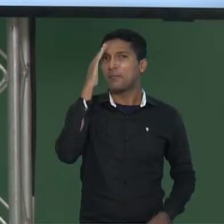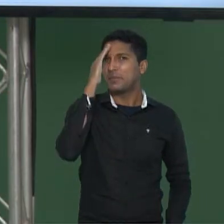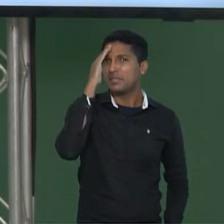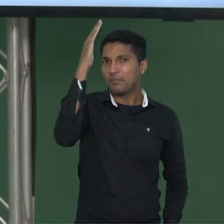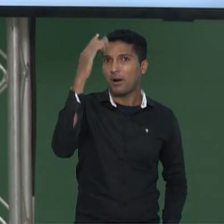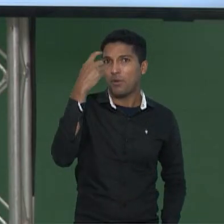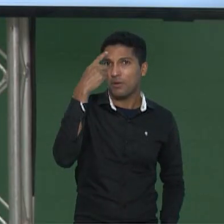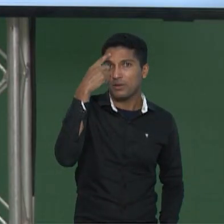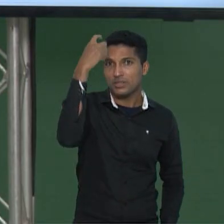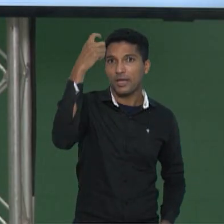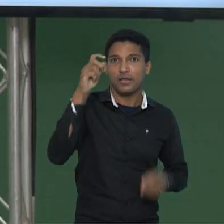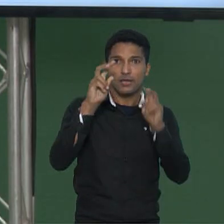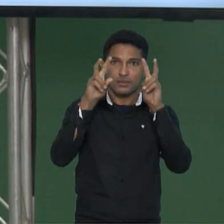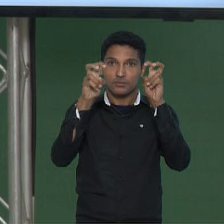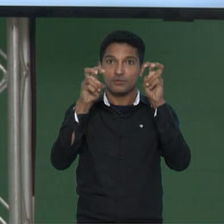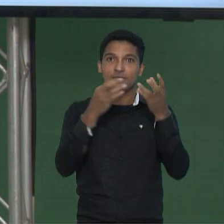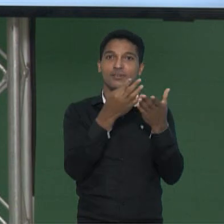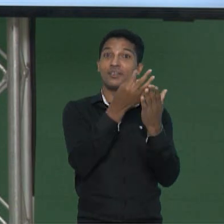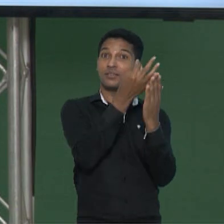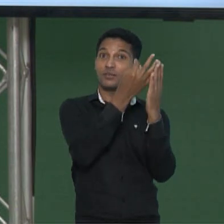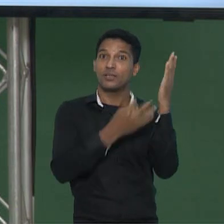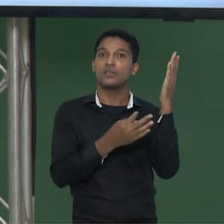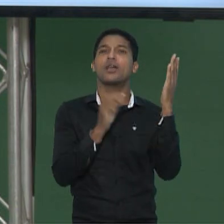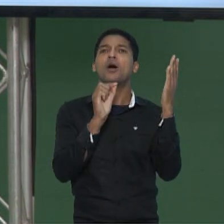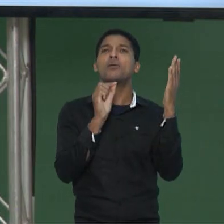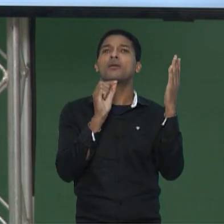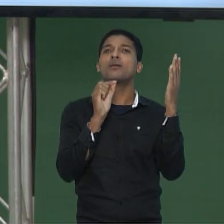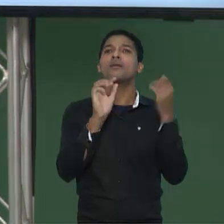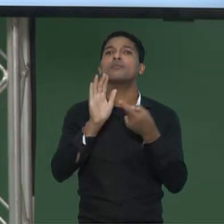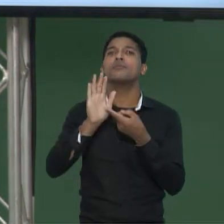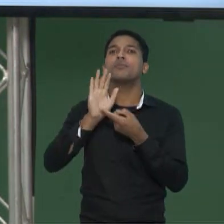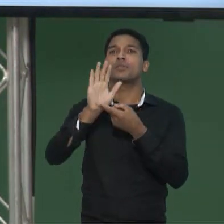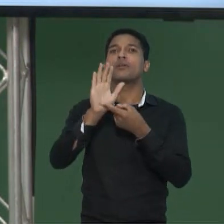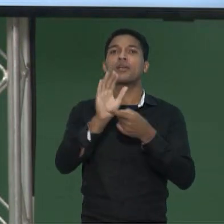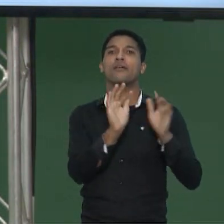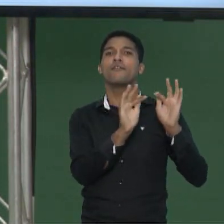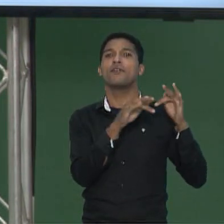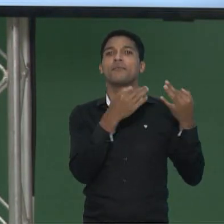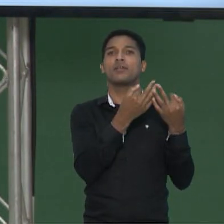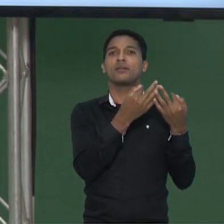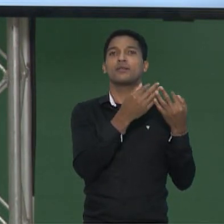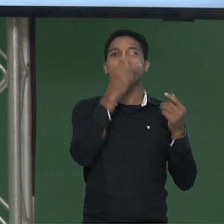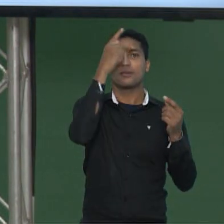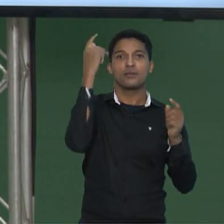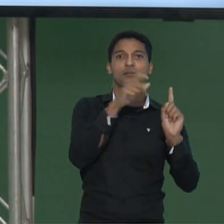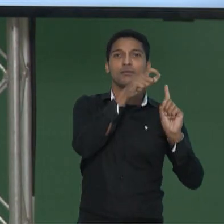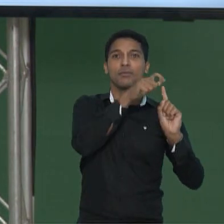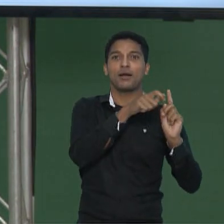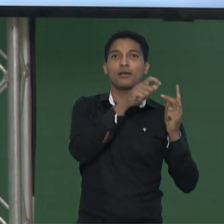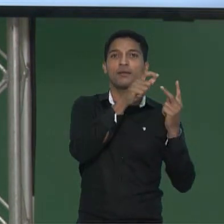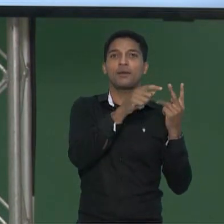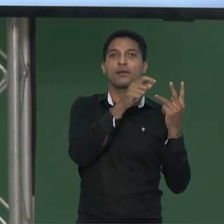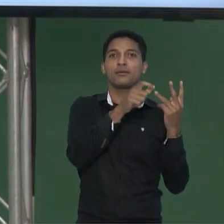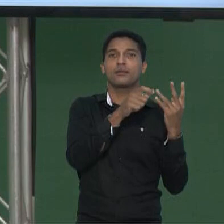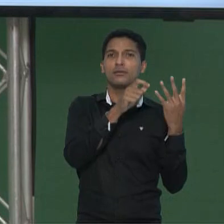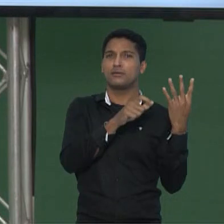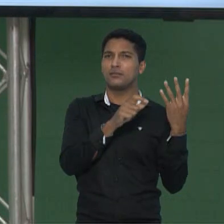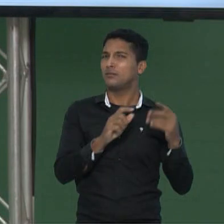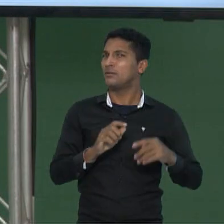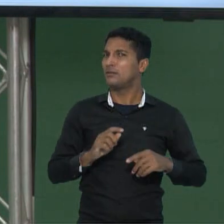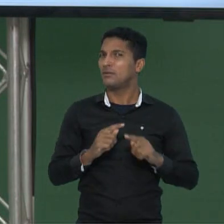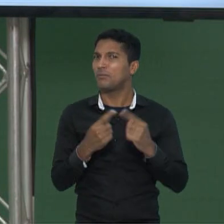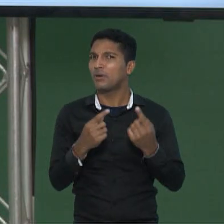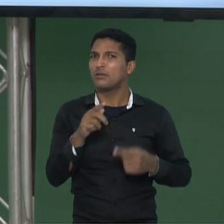texto, nesse caso, é falar sobre as configurações de família. Mas, teacher, não seria